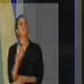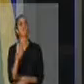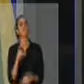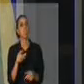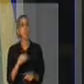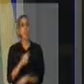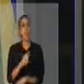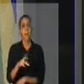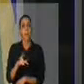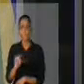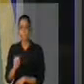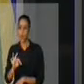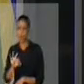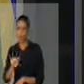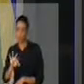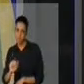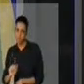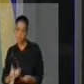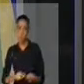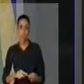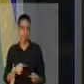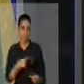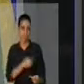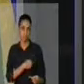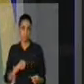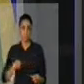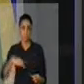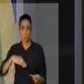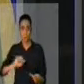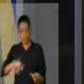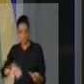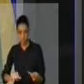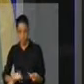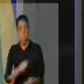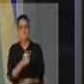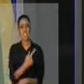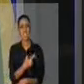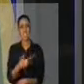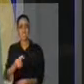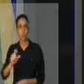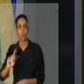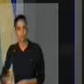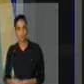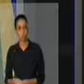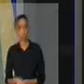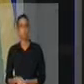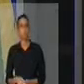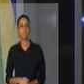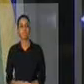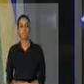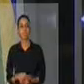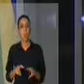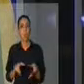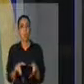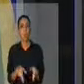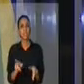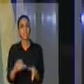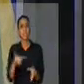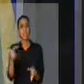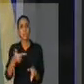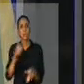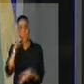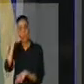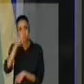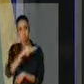de próstata e mama o mais comum, responsável por 120 mil casos. O câncer já é a segunda causa de morte no